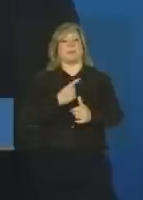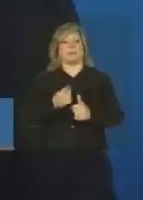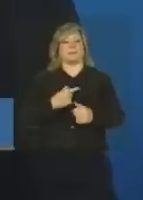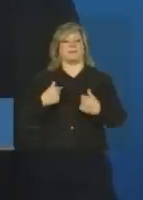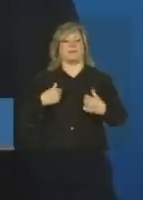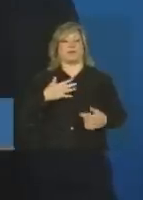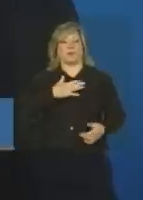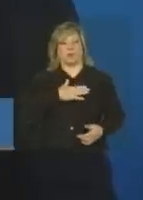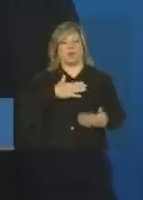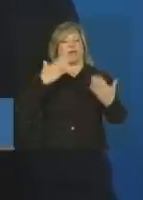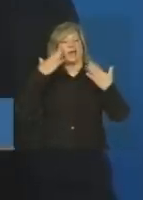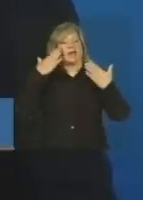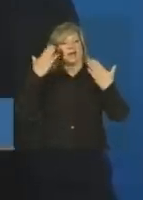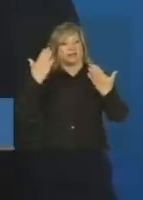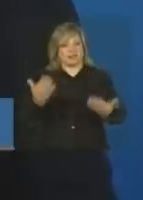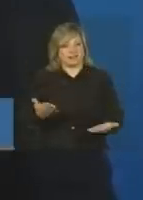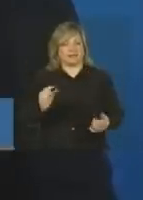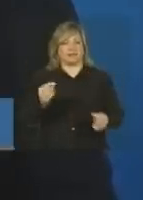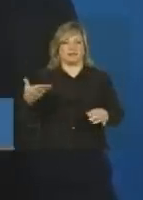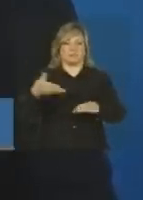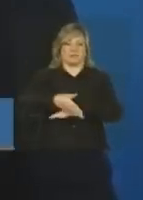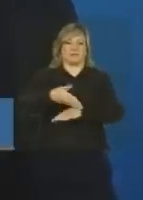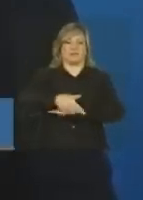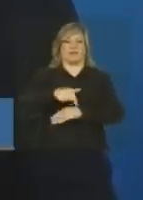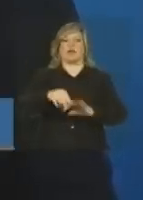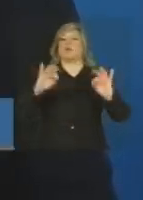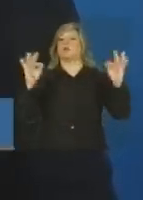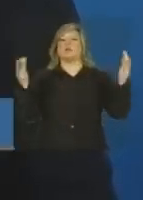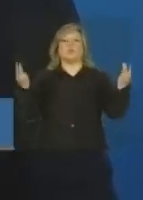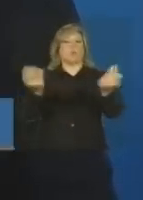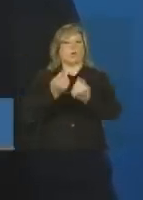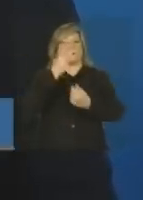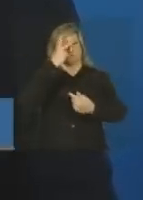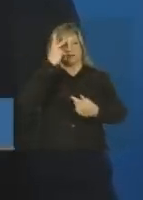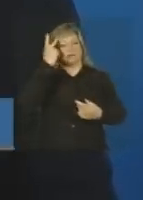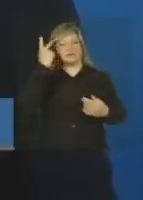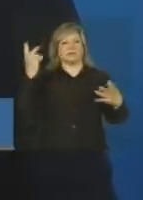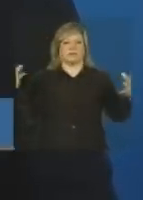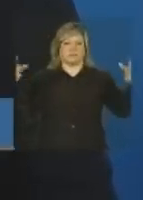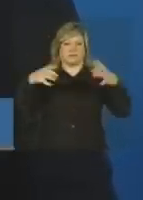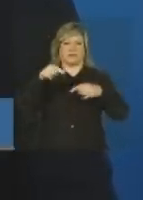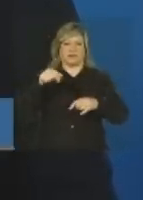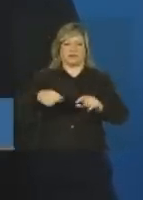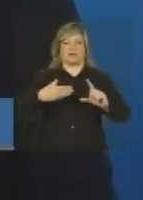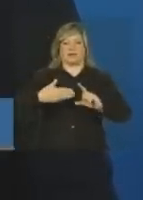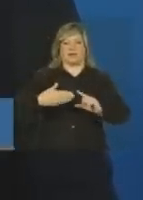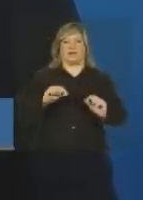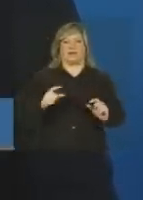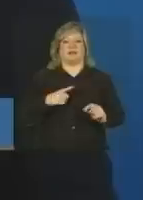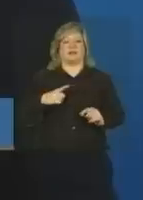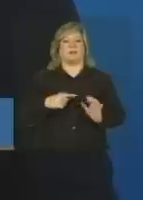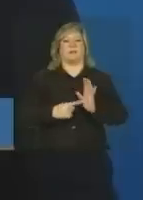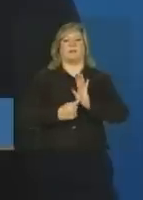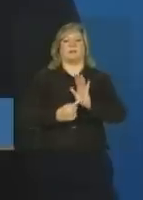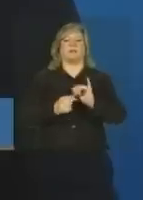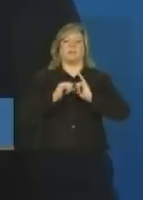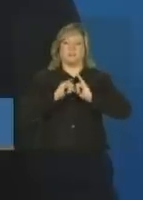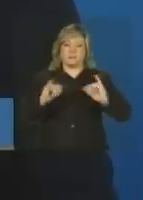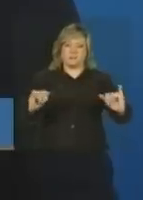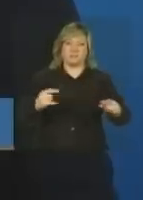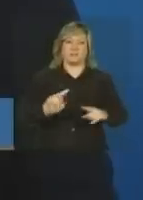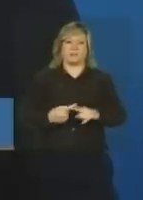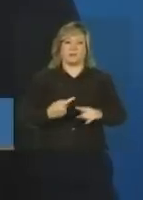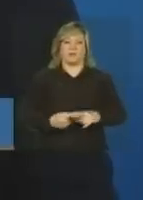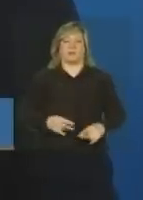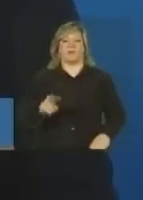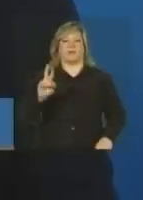gostaria de agradecer a participação de todos, né, nessa teleconferência, dizer que o